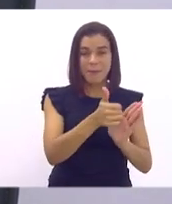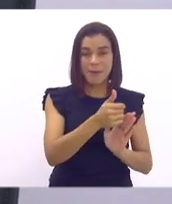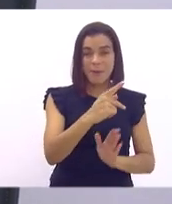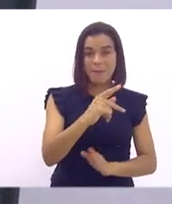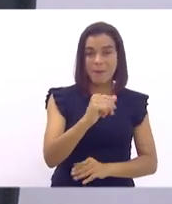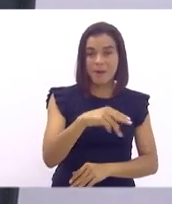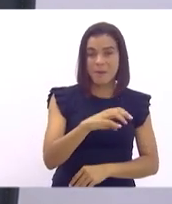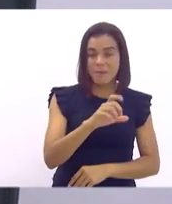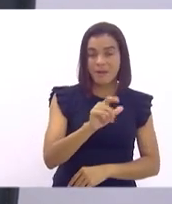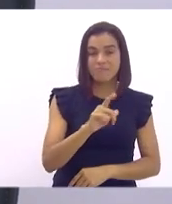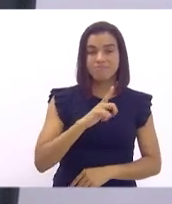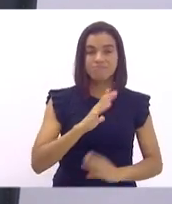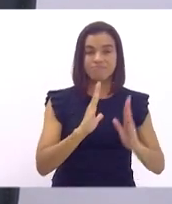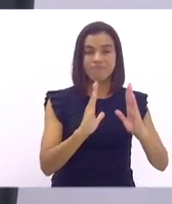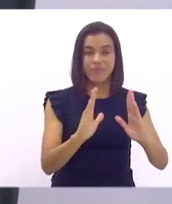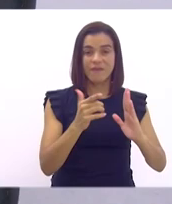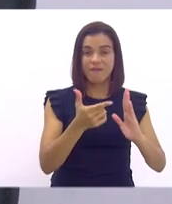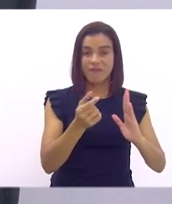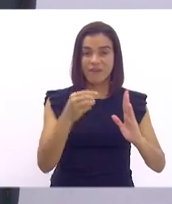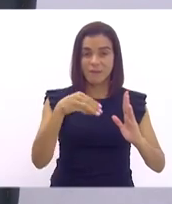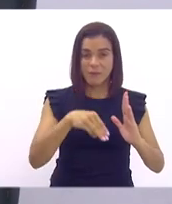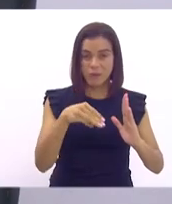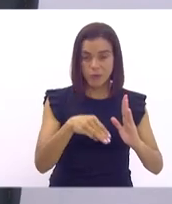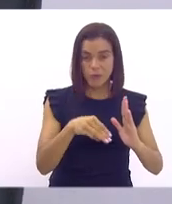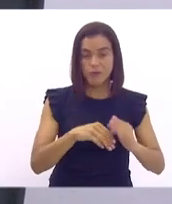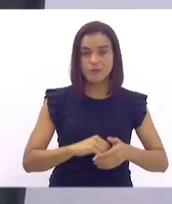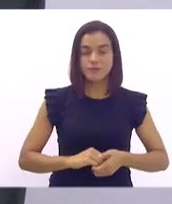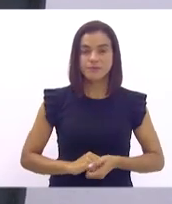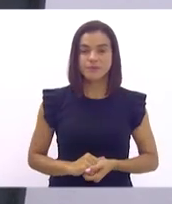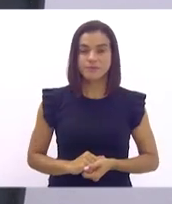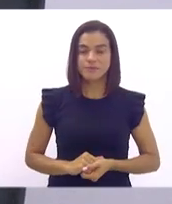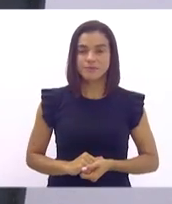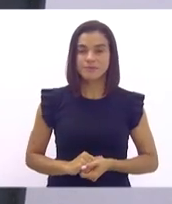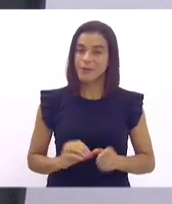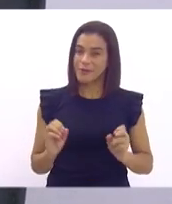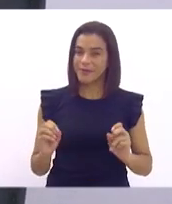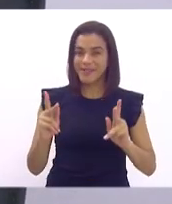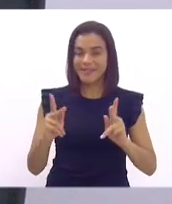tem 20 minutos, quando estiver faltando, eu faço um aviso. Ok.